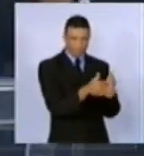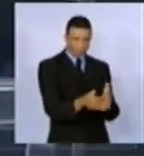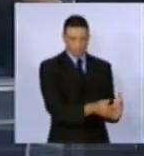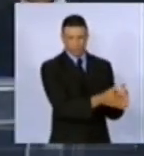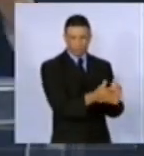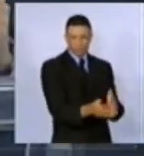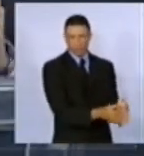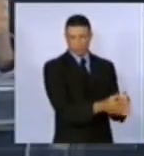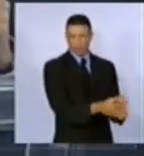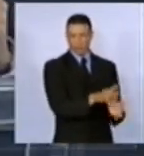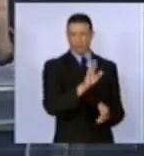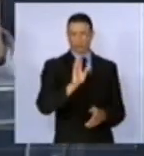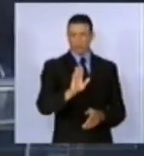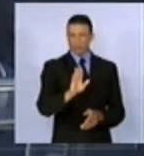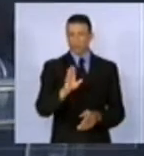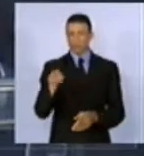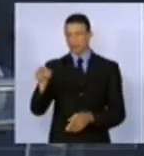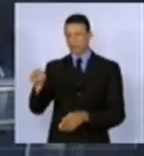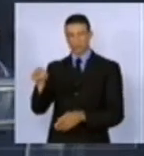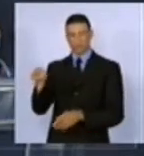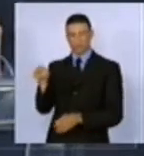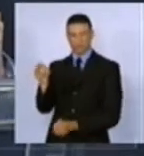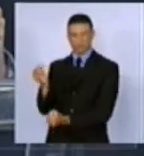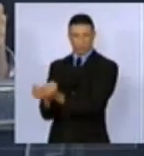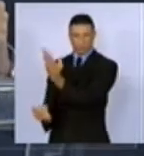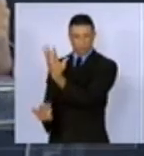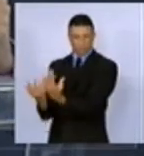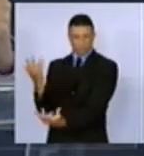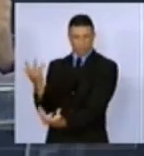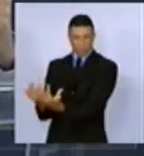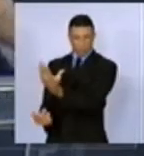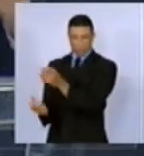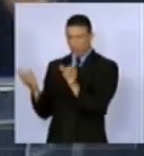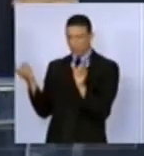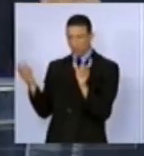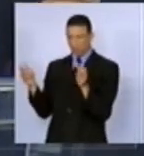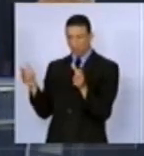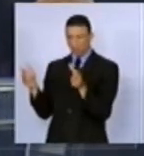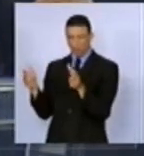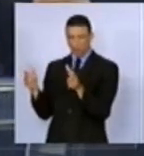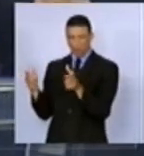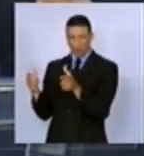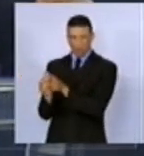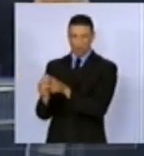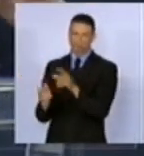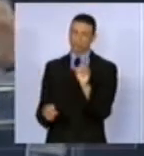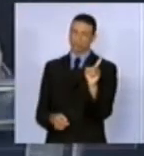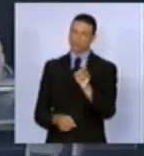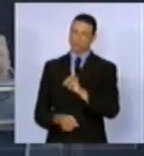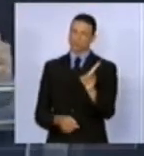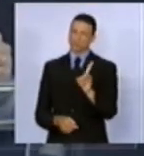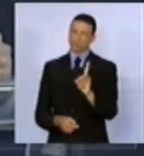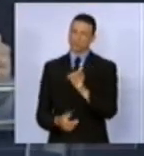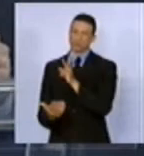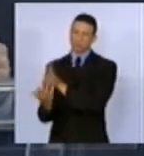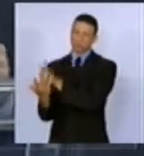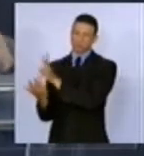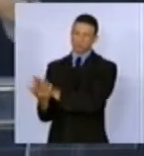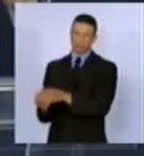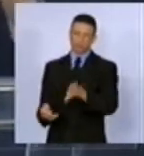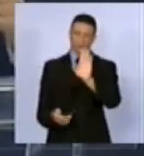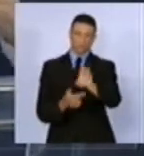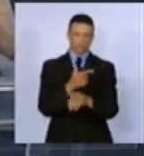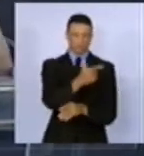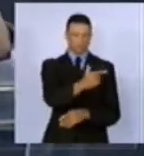não vê efetivamente uma redução da área de cana o que já vinha sendo queimada a partir agora de